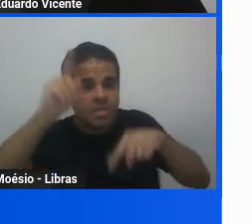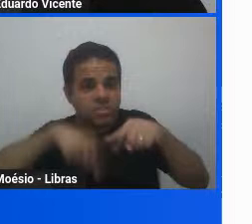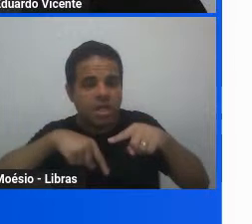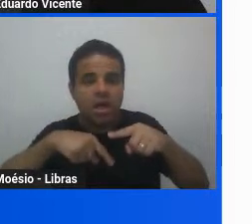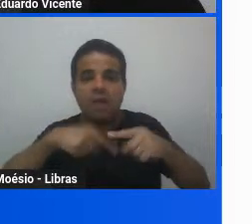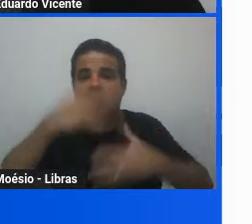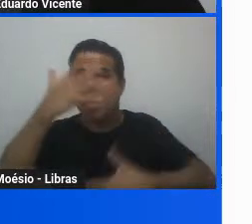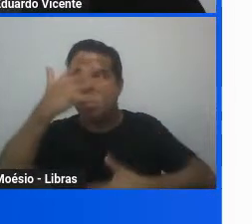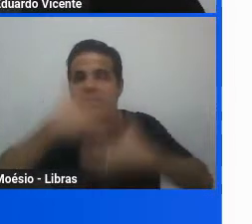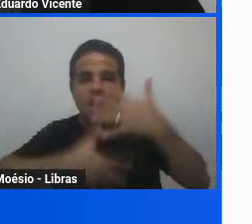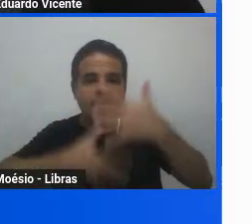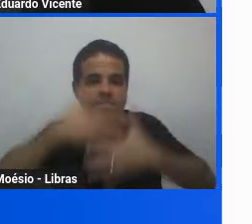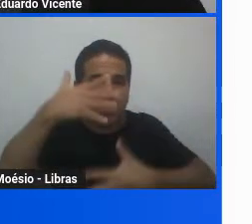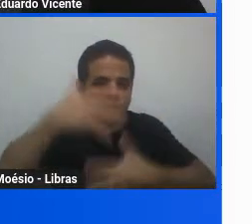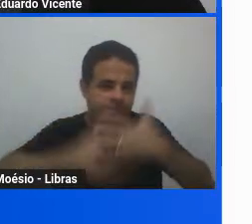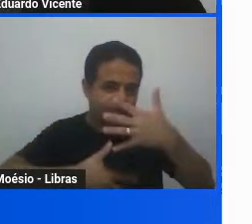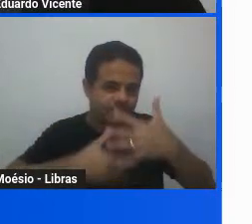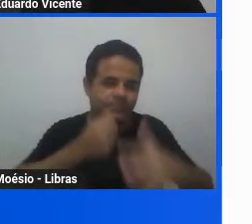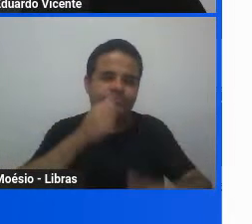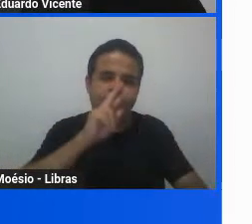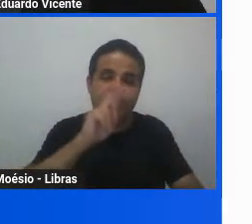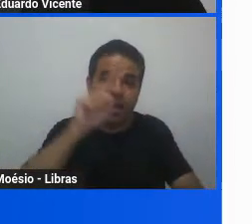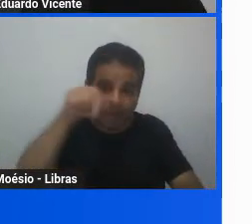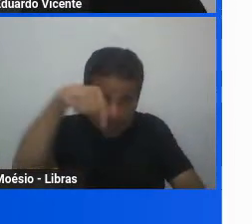essa passagem de ar e remover.